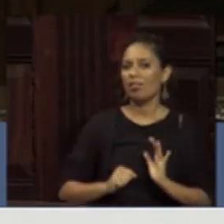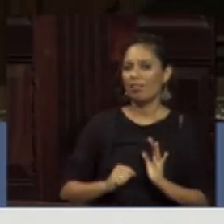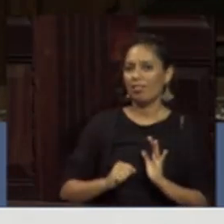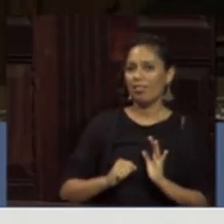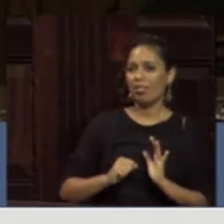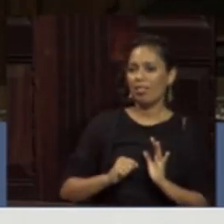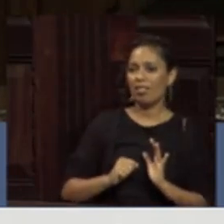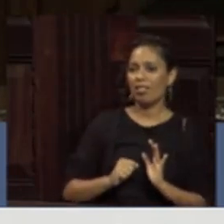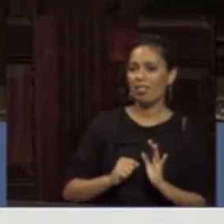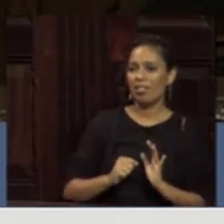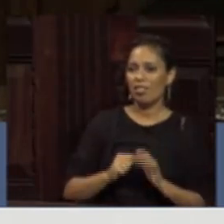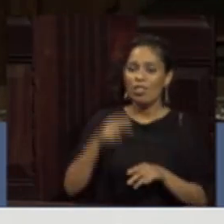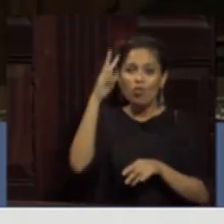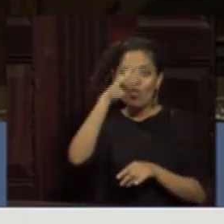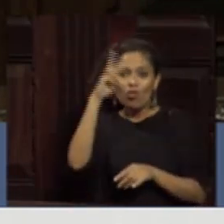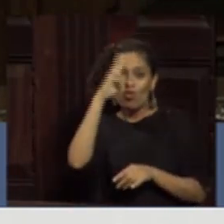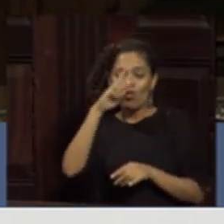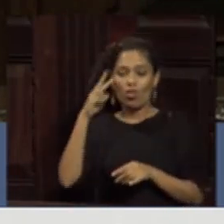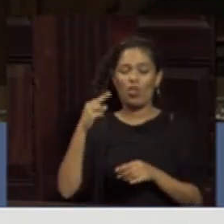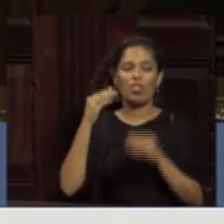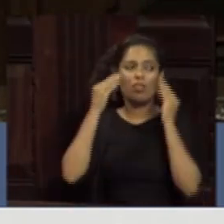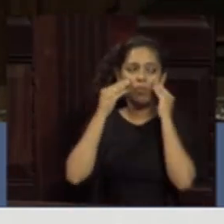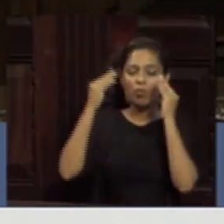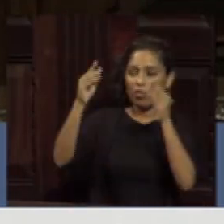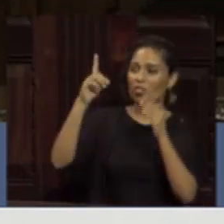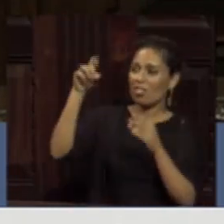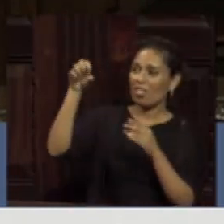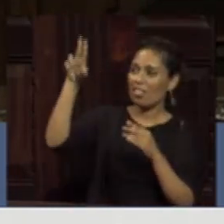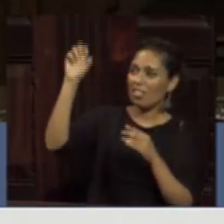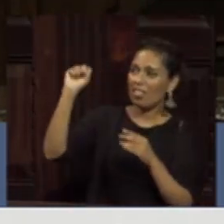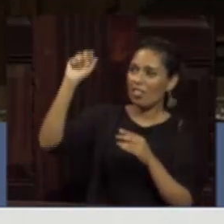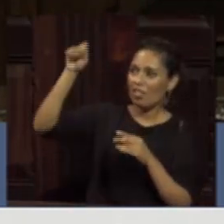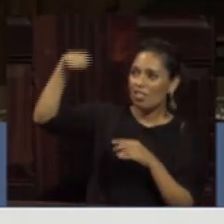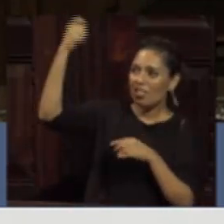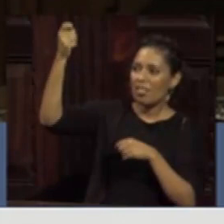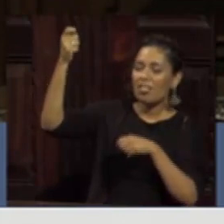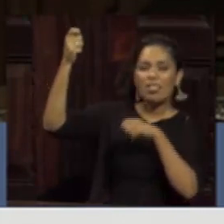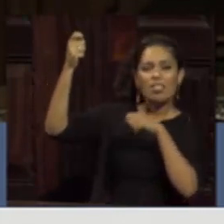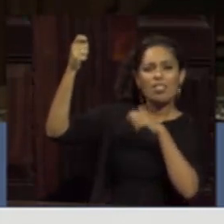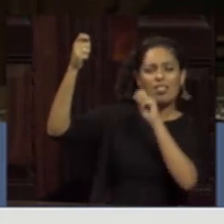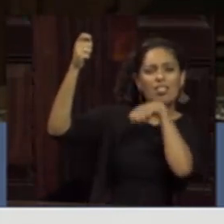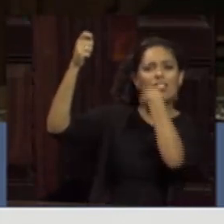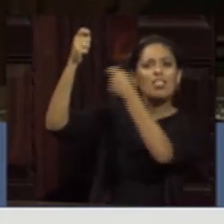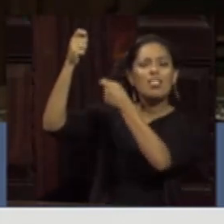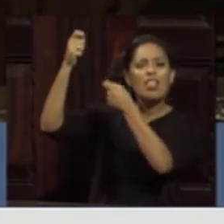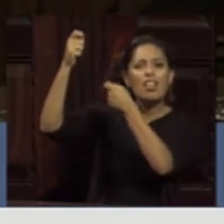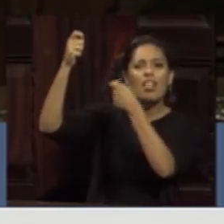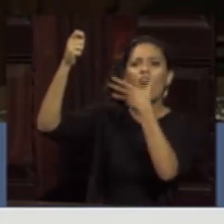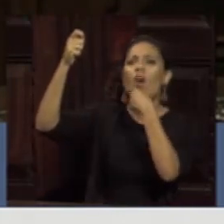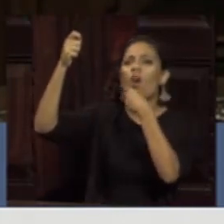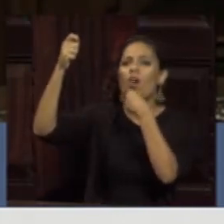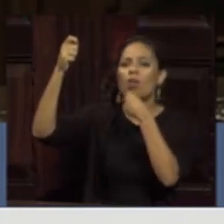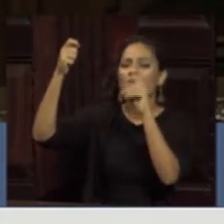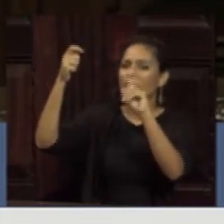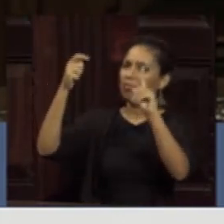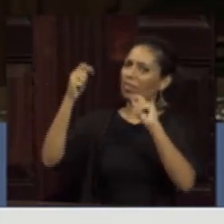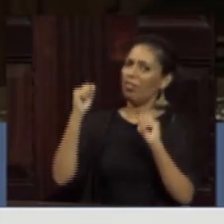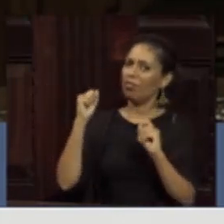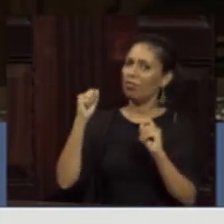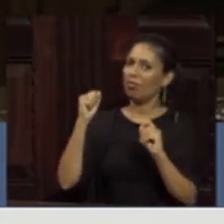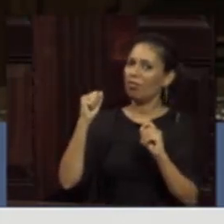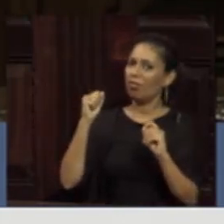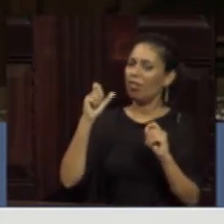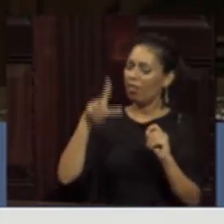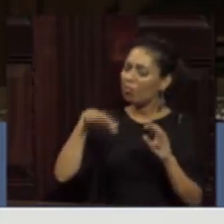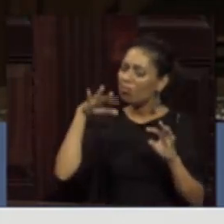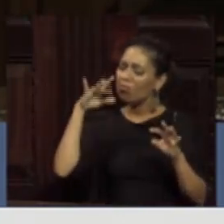macho, quando Deus é um espírito criador. Então, eu acho que é dia de reflexão.